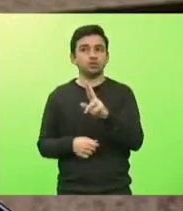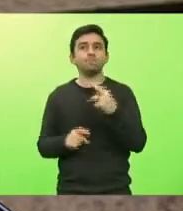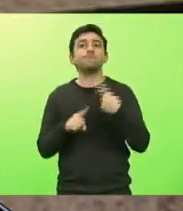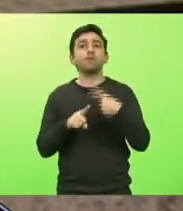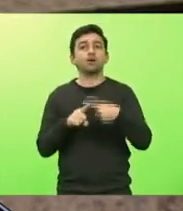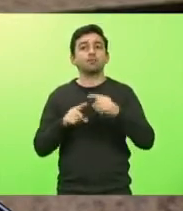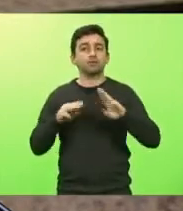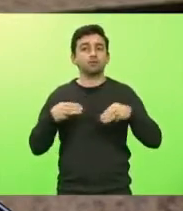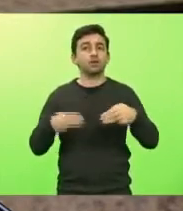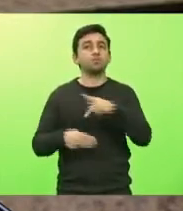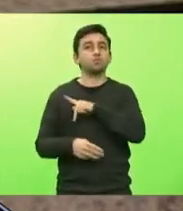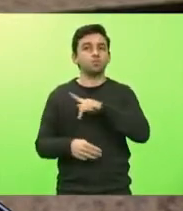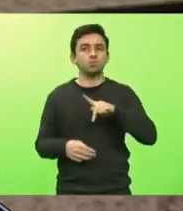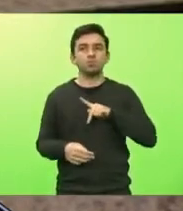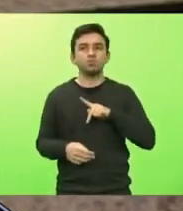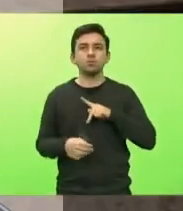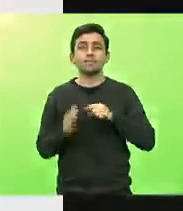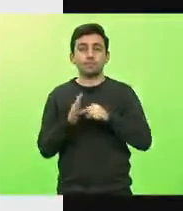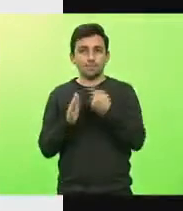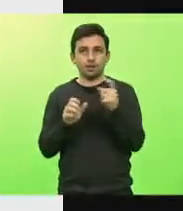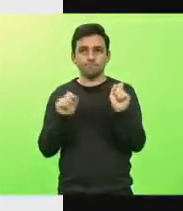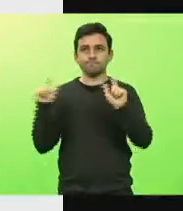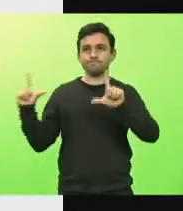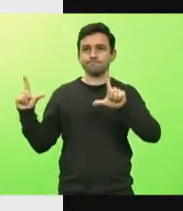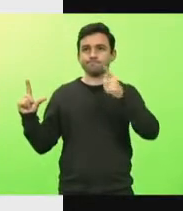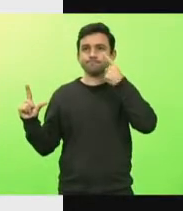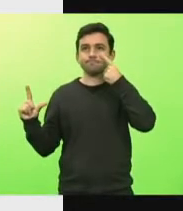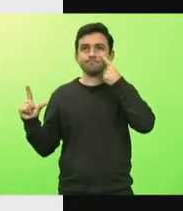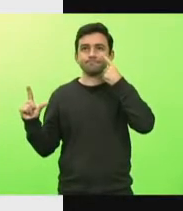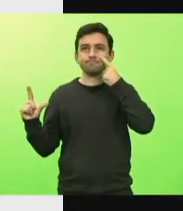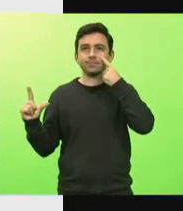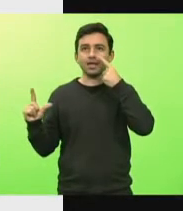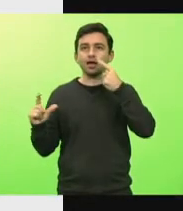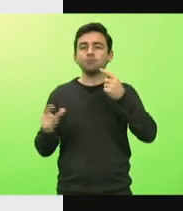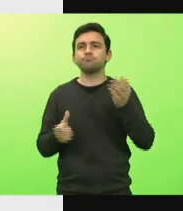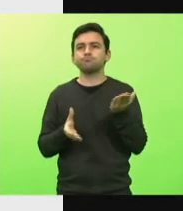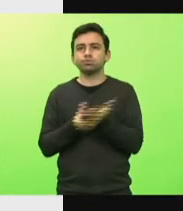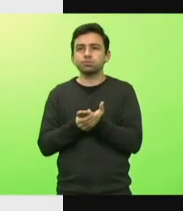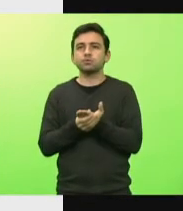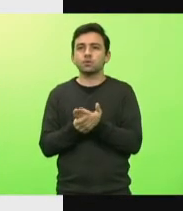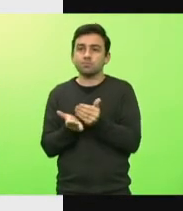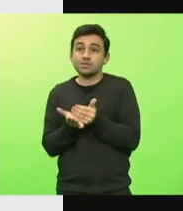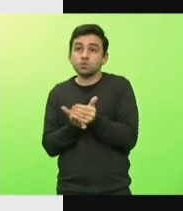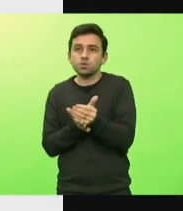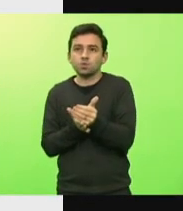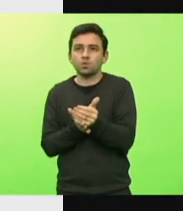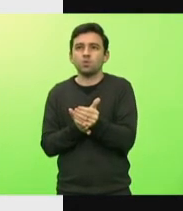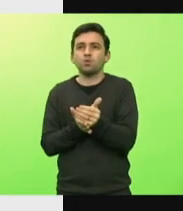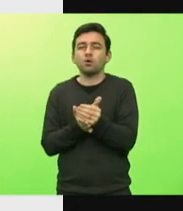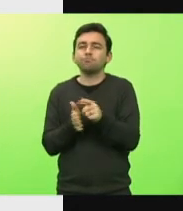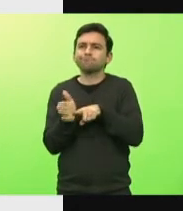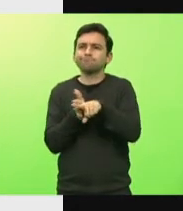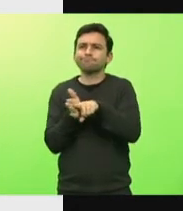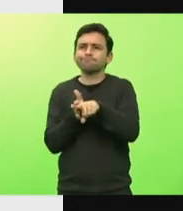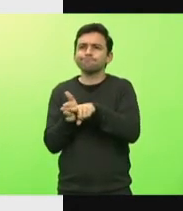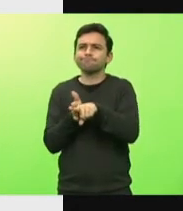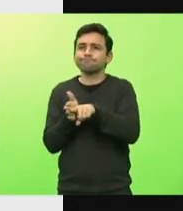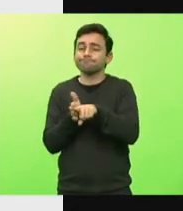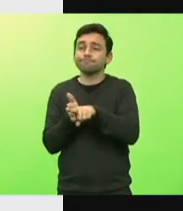Ministério Público, pode passar a primeira imagem, o Ministério Público abriu um inquérito para investigar essa situação que